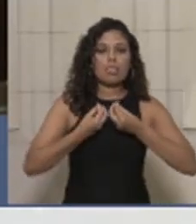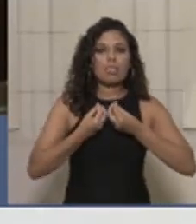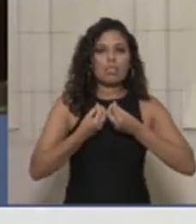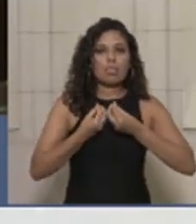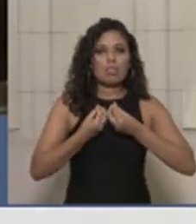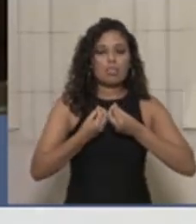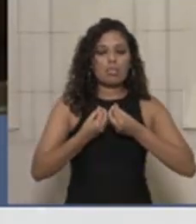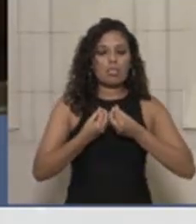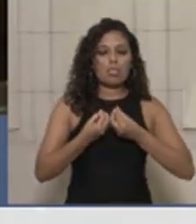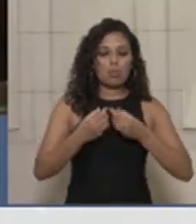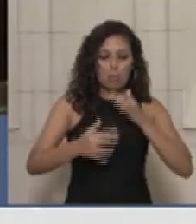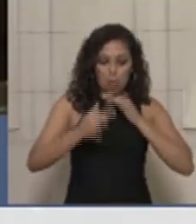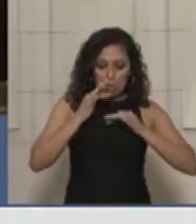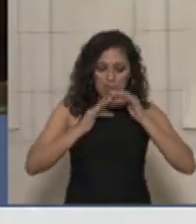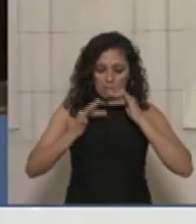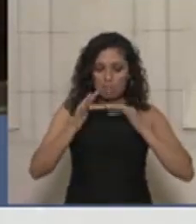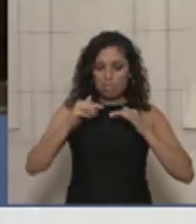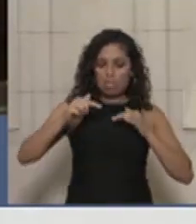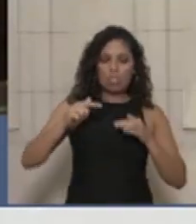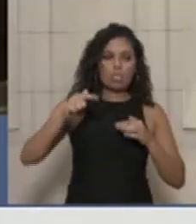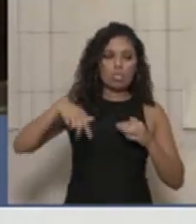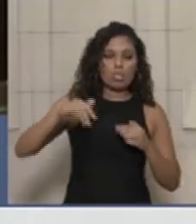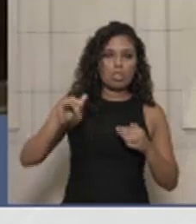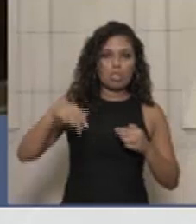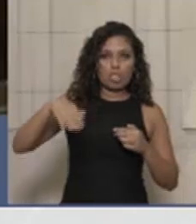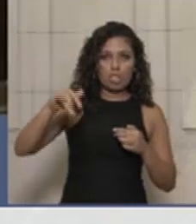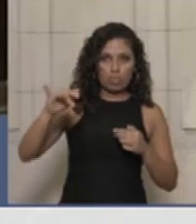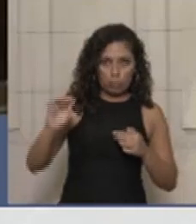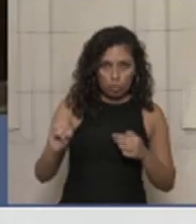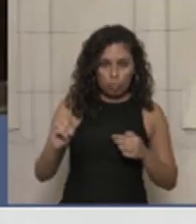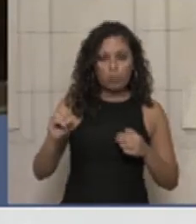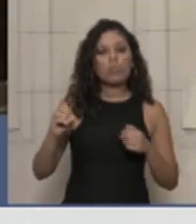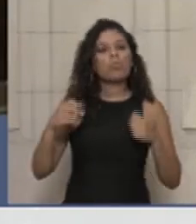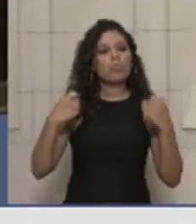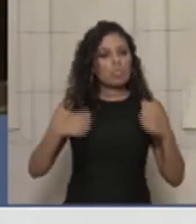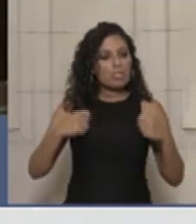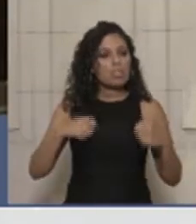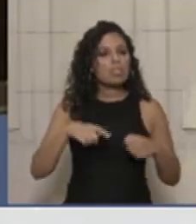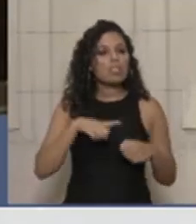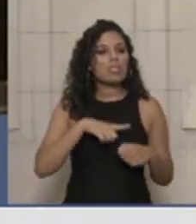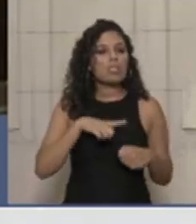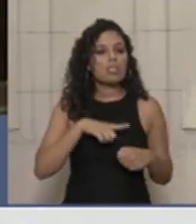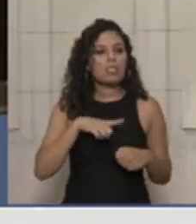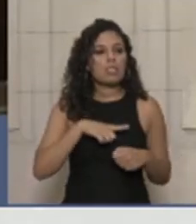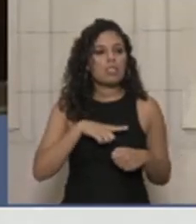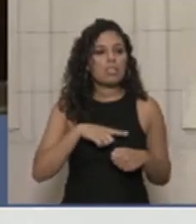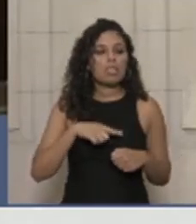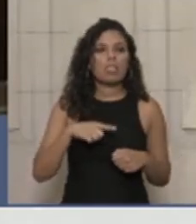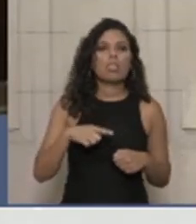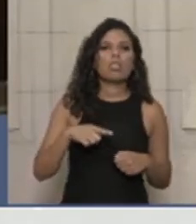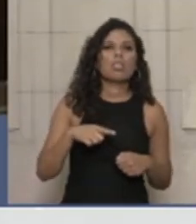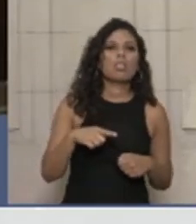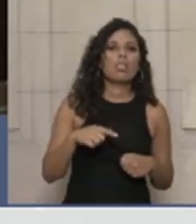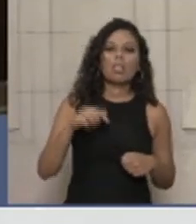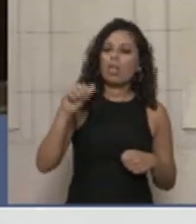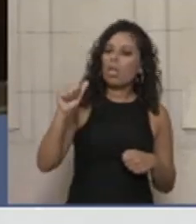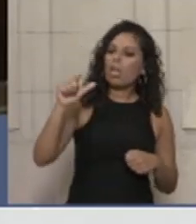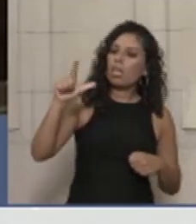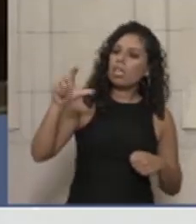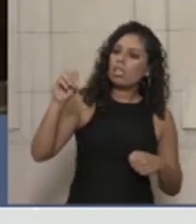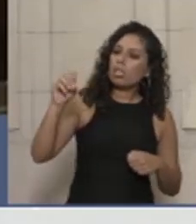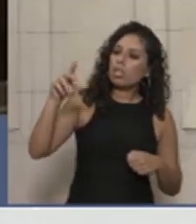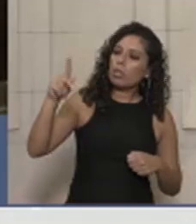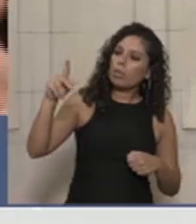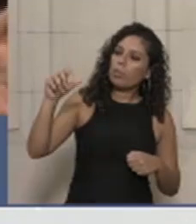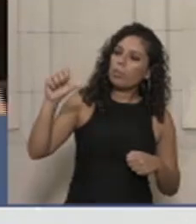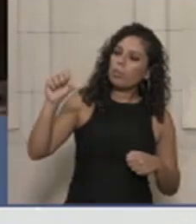submetido à quimioterapia, ocasione a alopécia, que é um nome chique para dizer